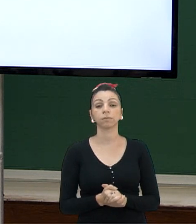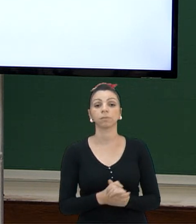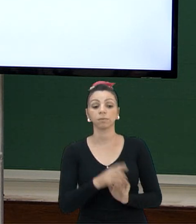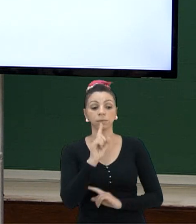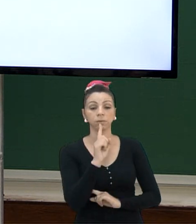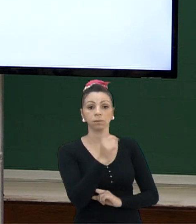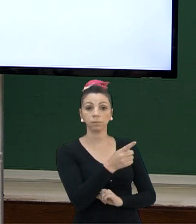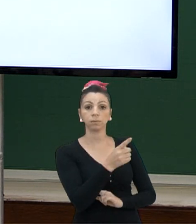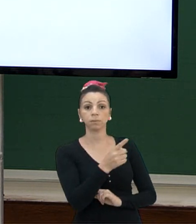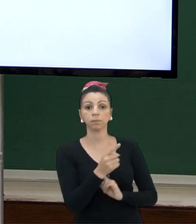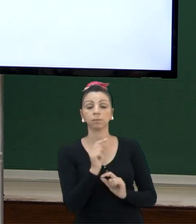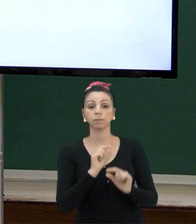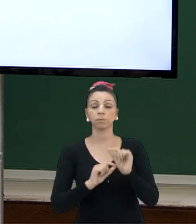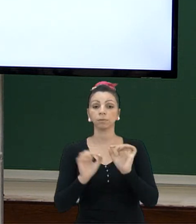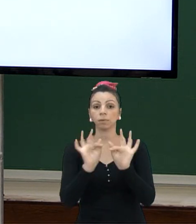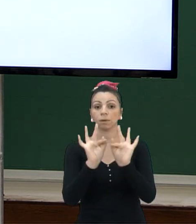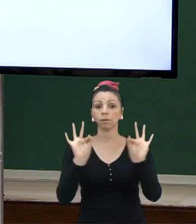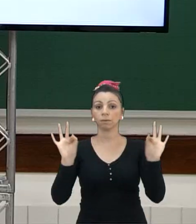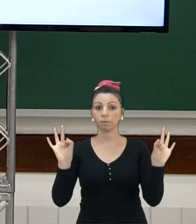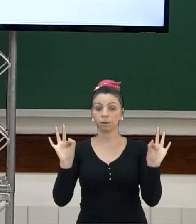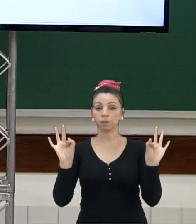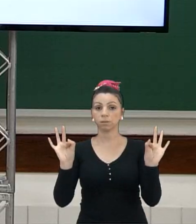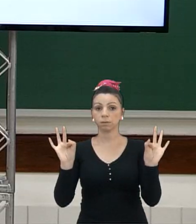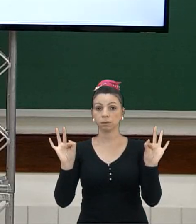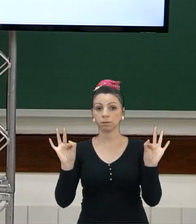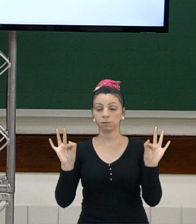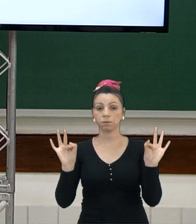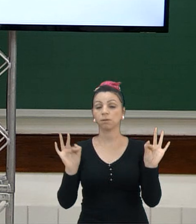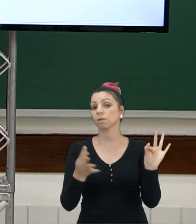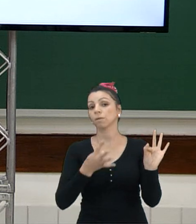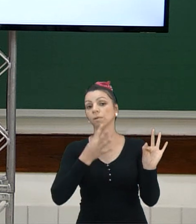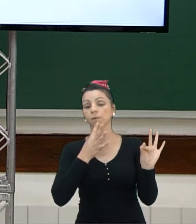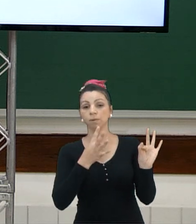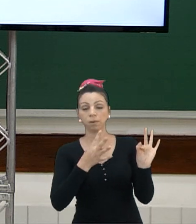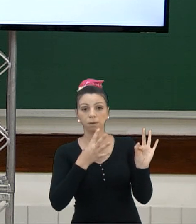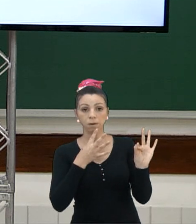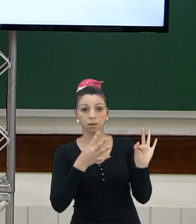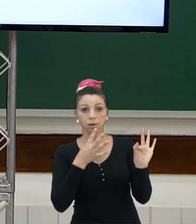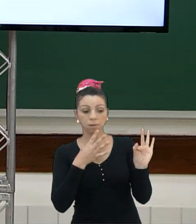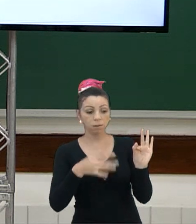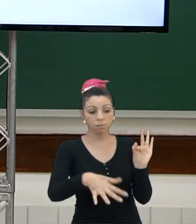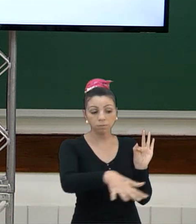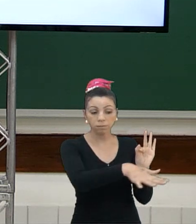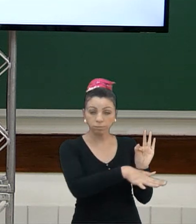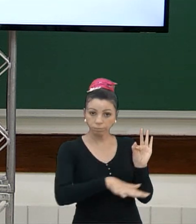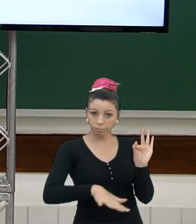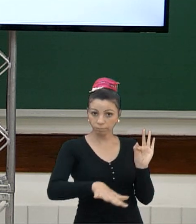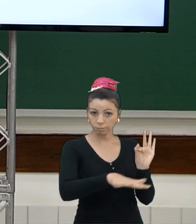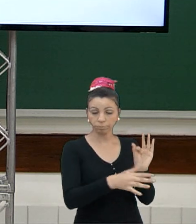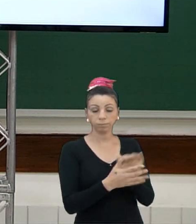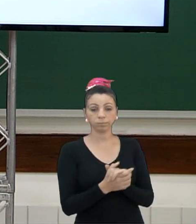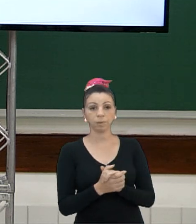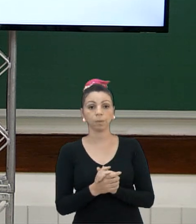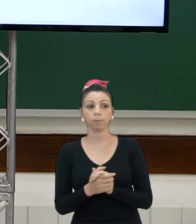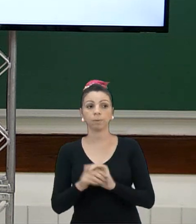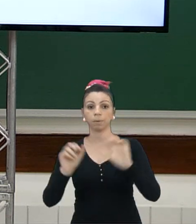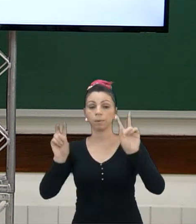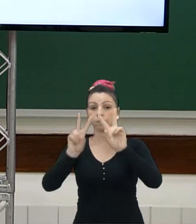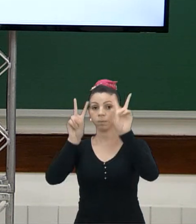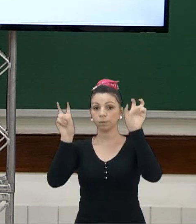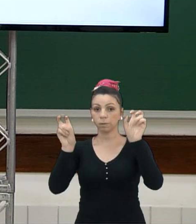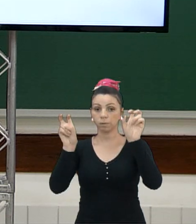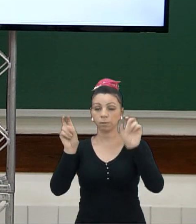imperativo ali uma frase para que a pessoa conheça essa minha região. Então, título, nome